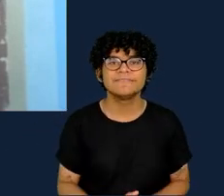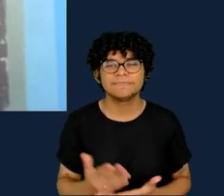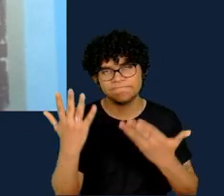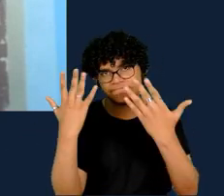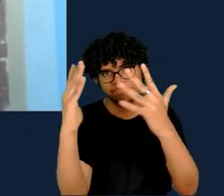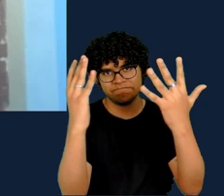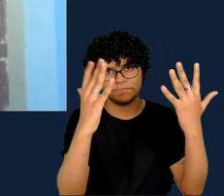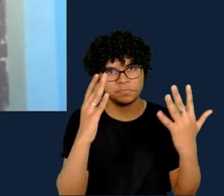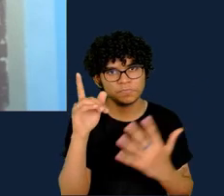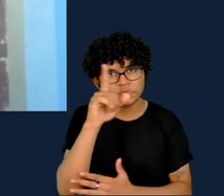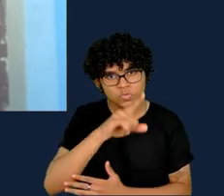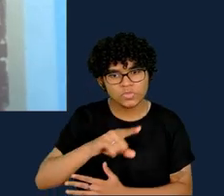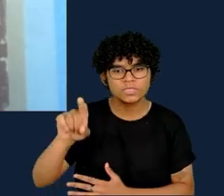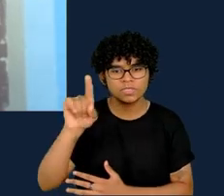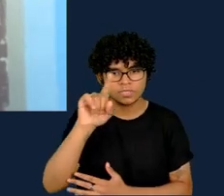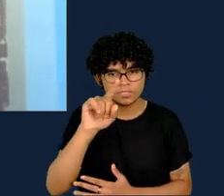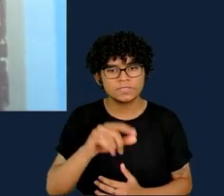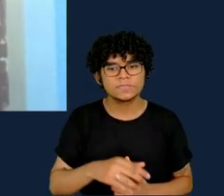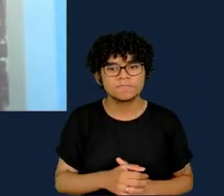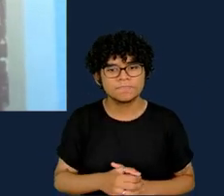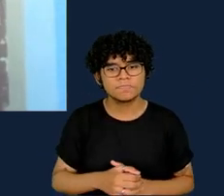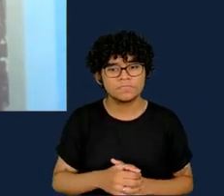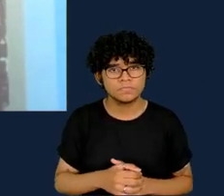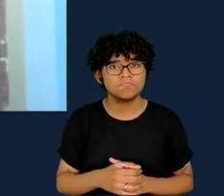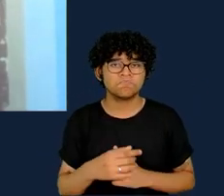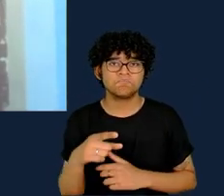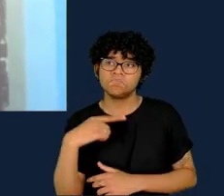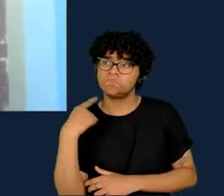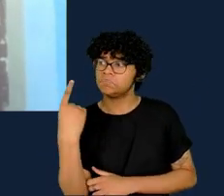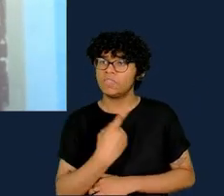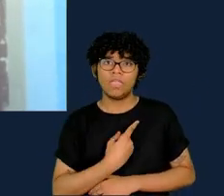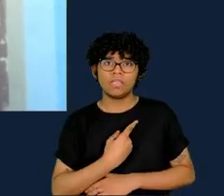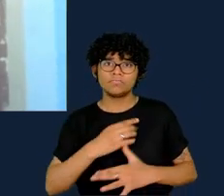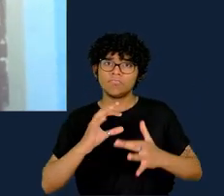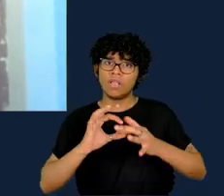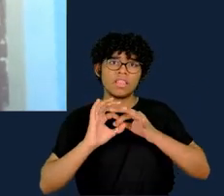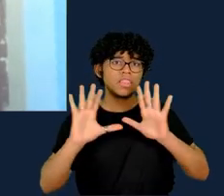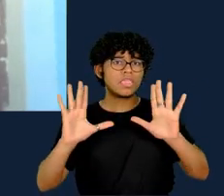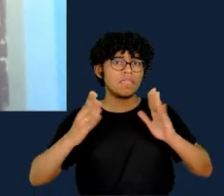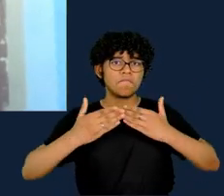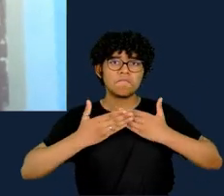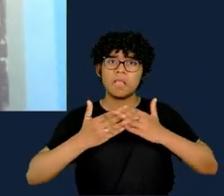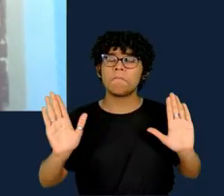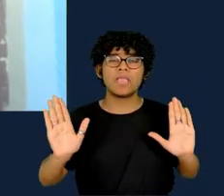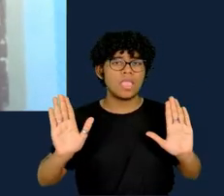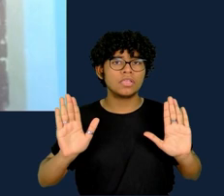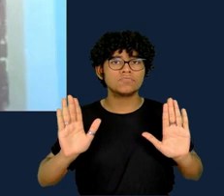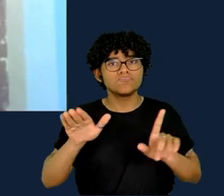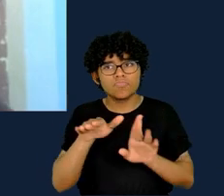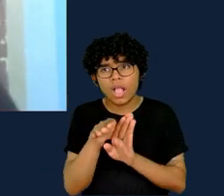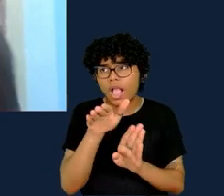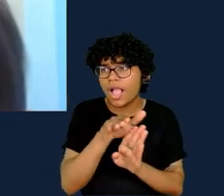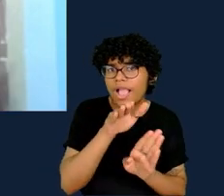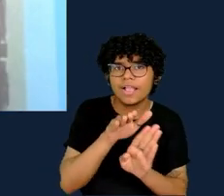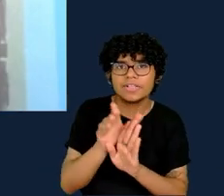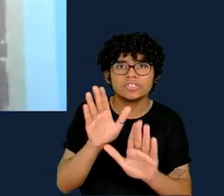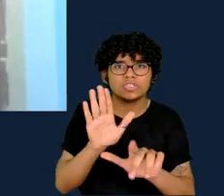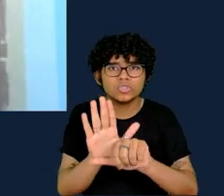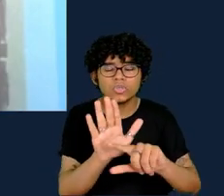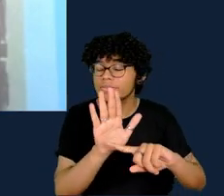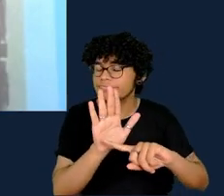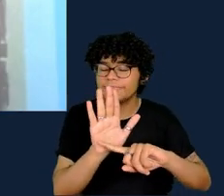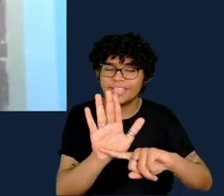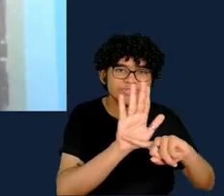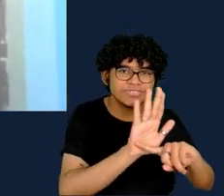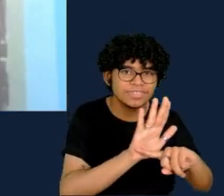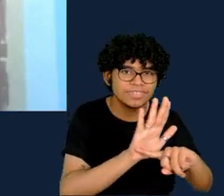parabenizar a todos. E a gente se coloca à disposição para contribuir, para tirar uma dúvida ou para contar uma narrativa.